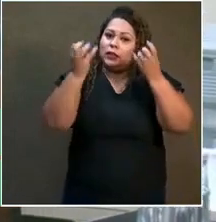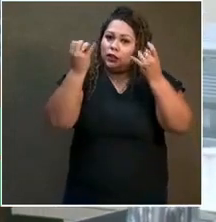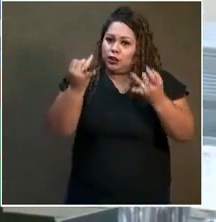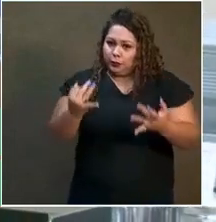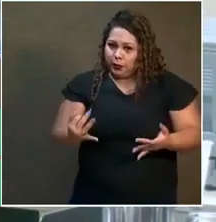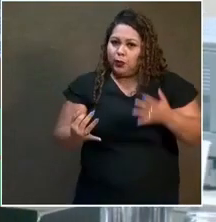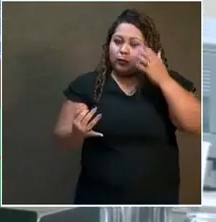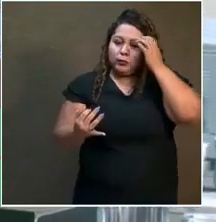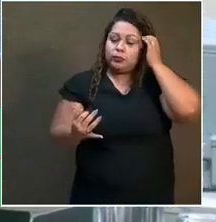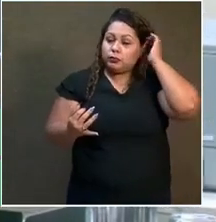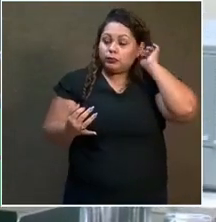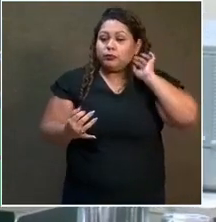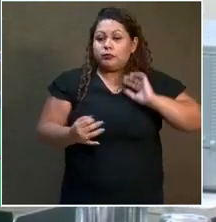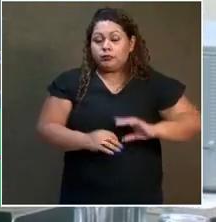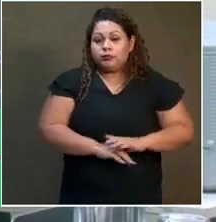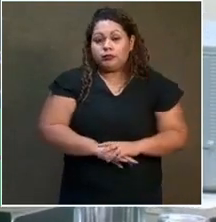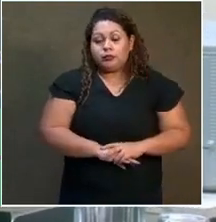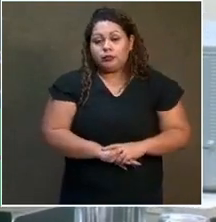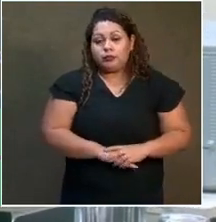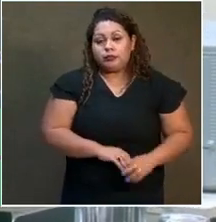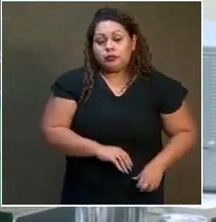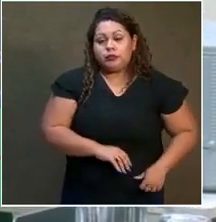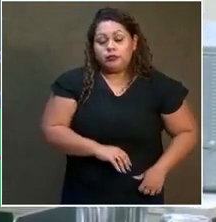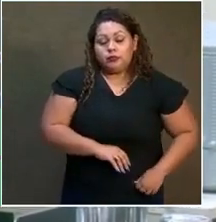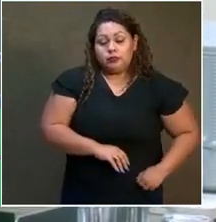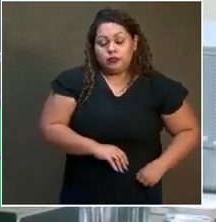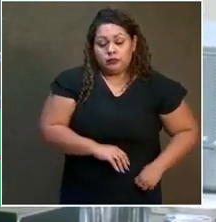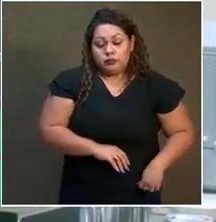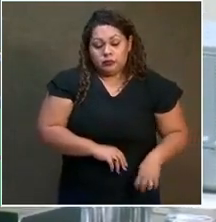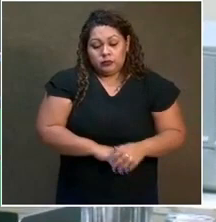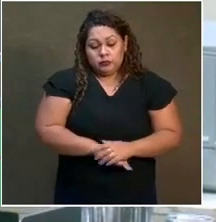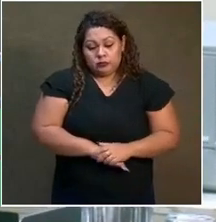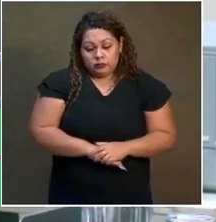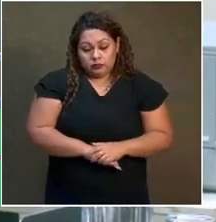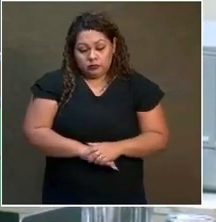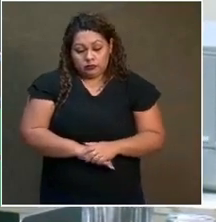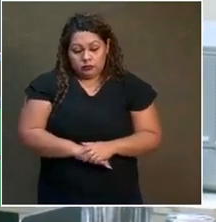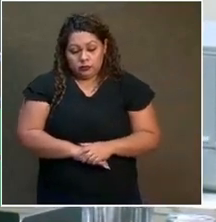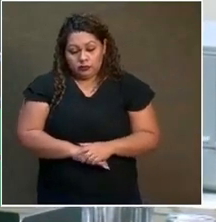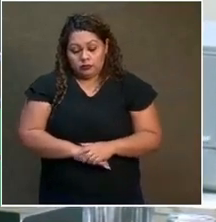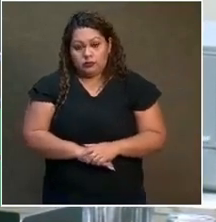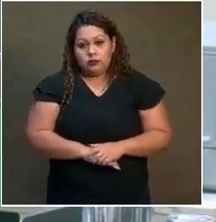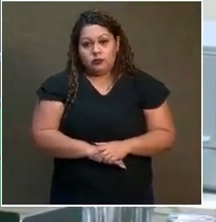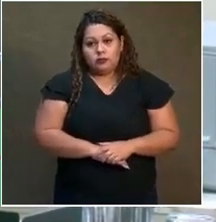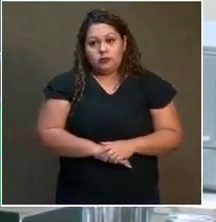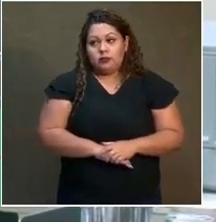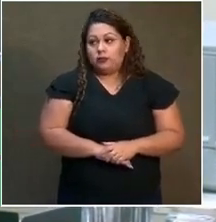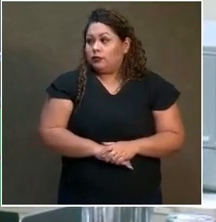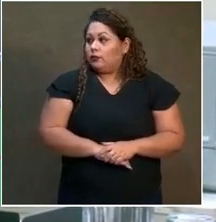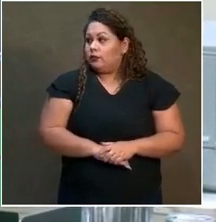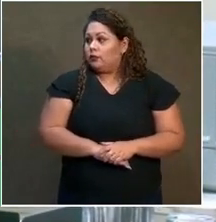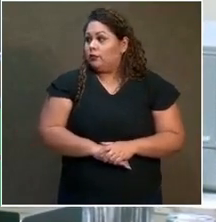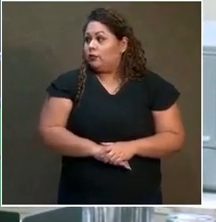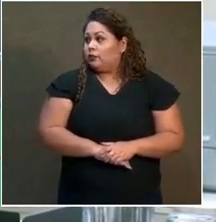no depoimento dela, nas mensagens, desculpa, nas mensagens que ela trocou.